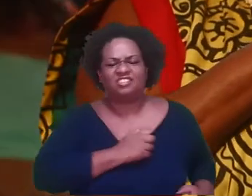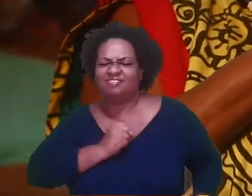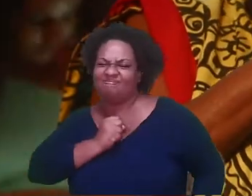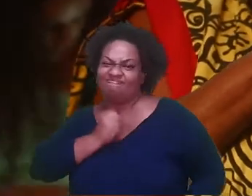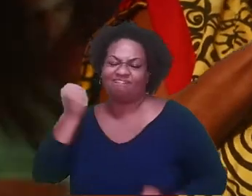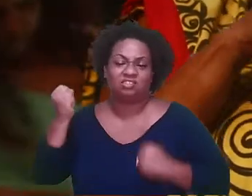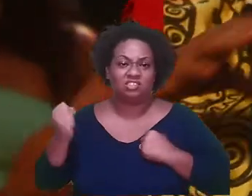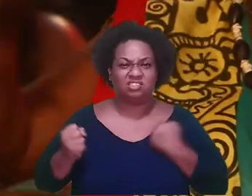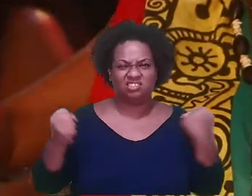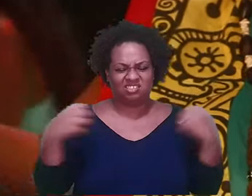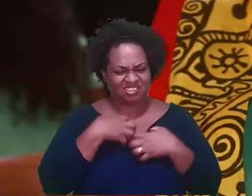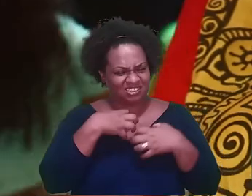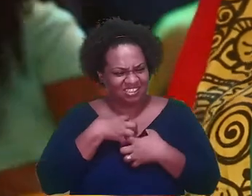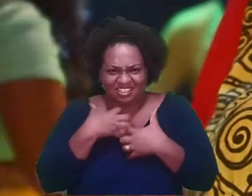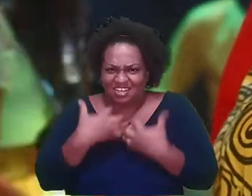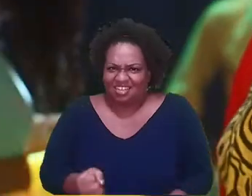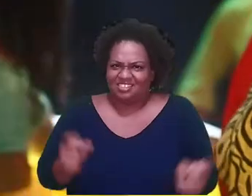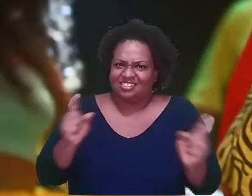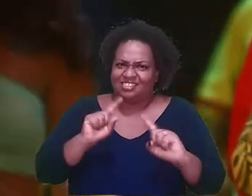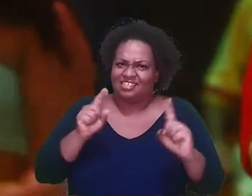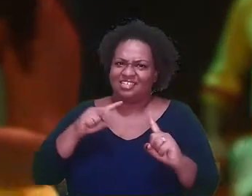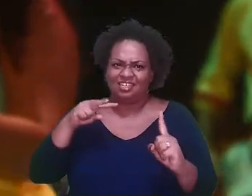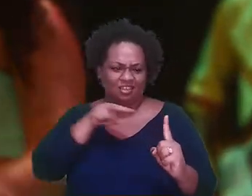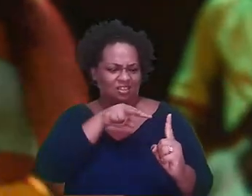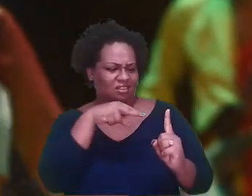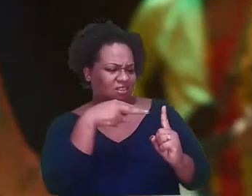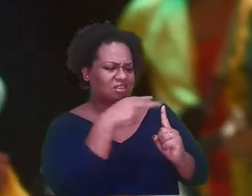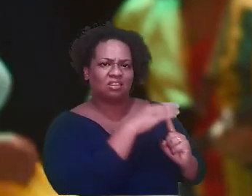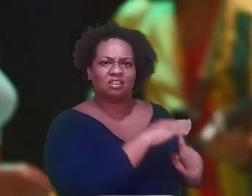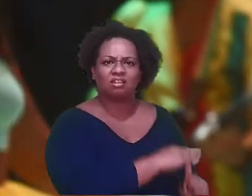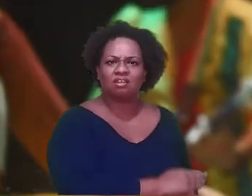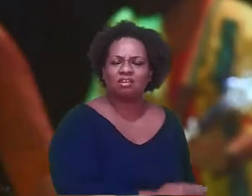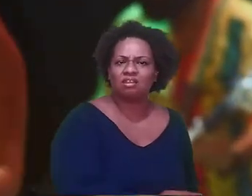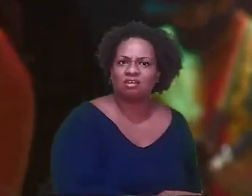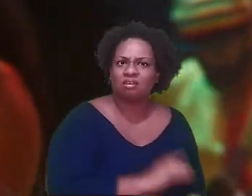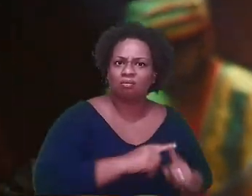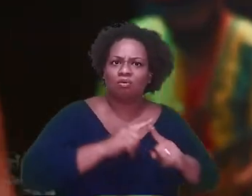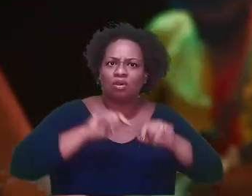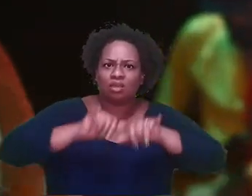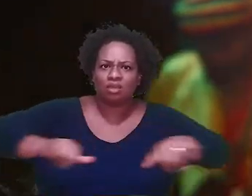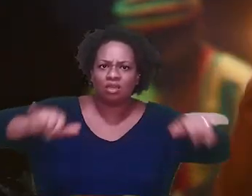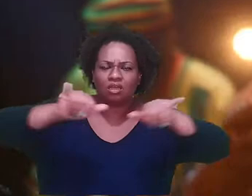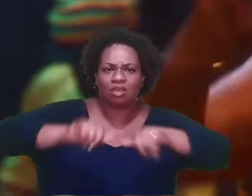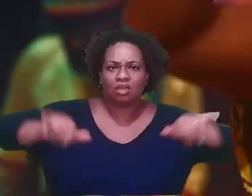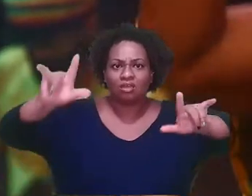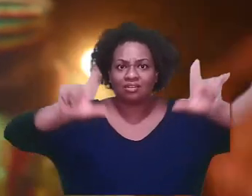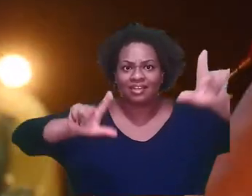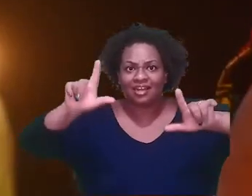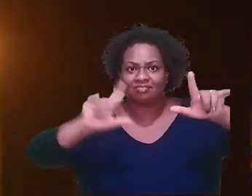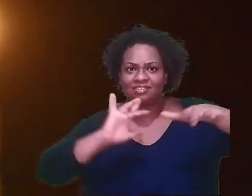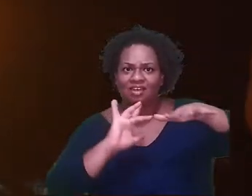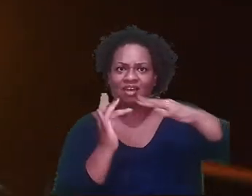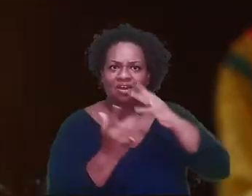Ela retrata o sentimento de invisibilidade com que a grande mídia trata com a